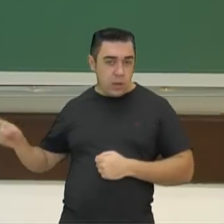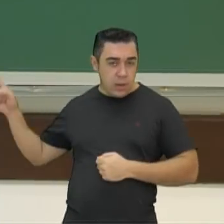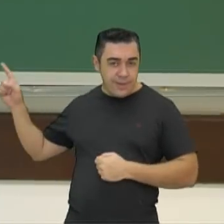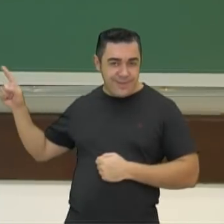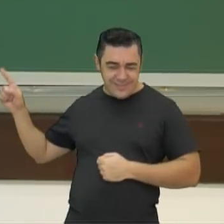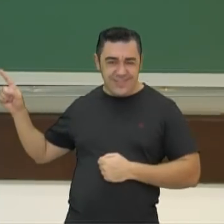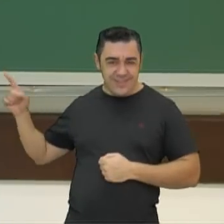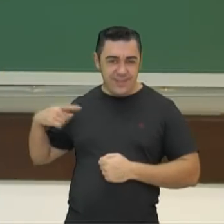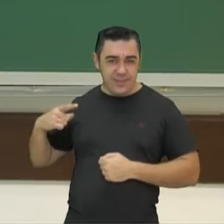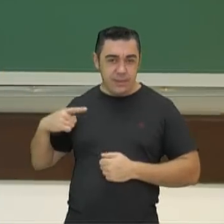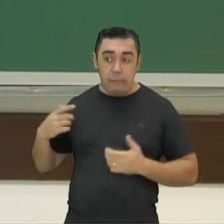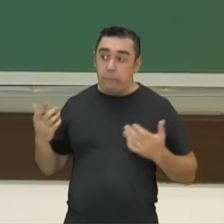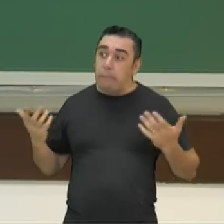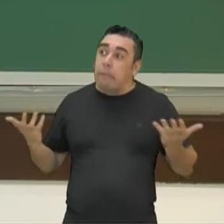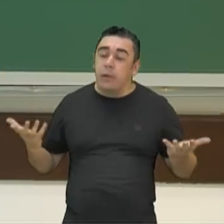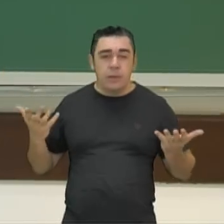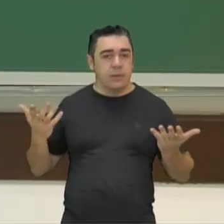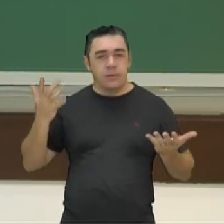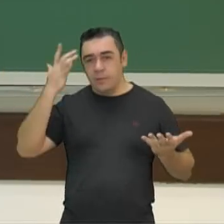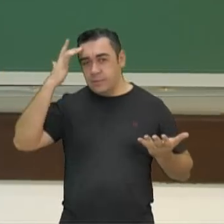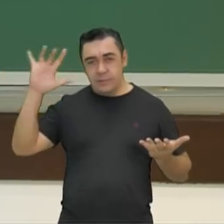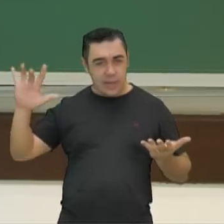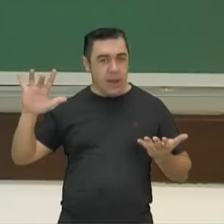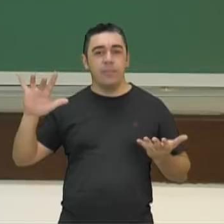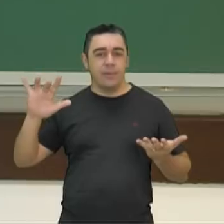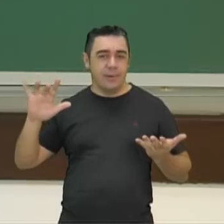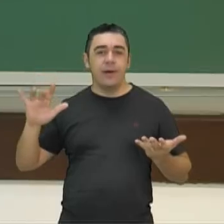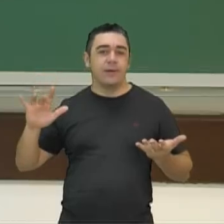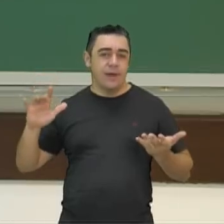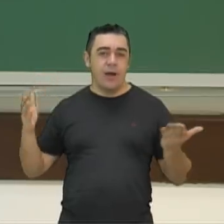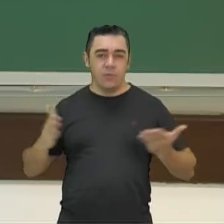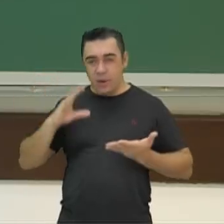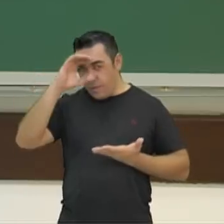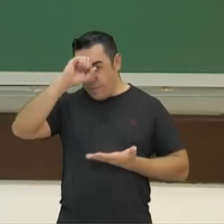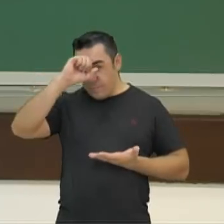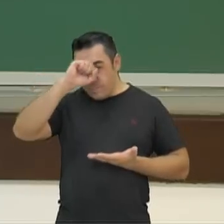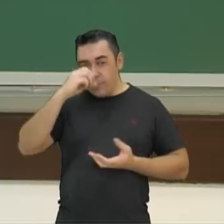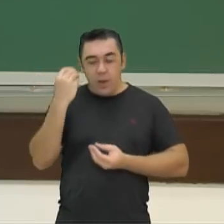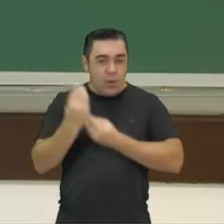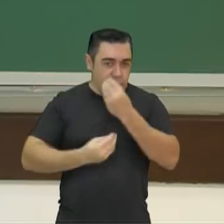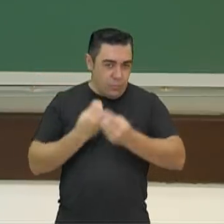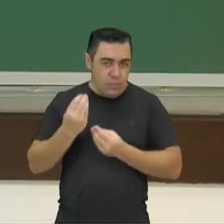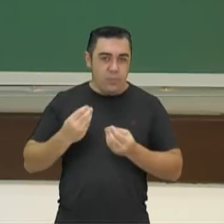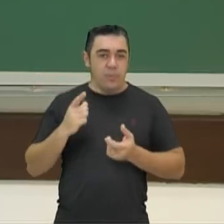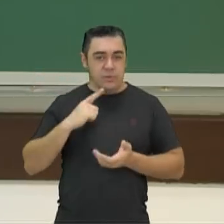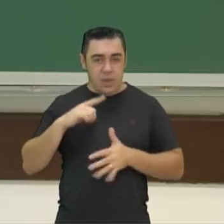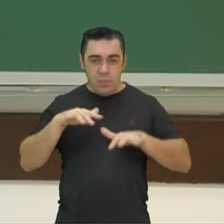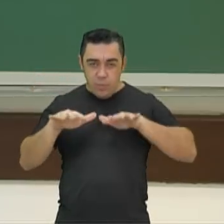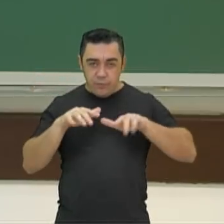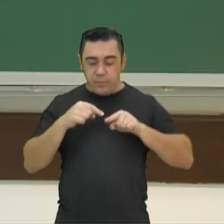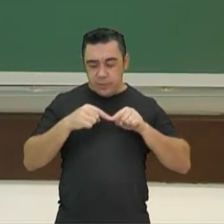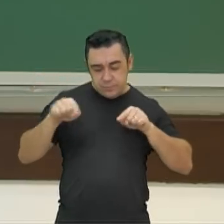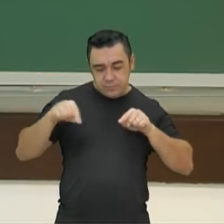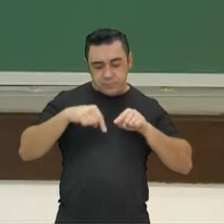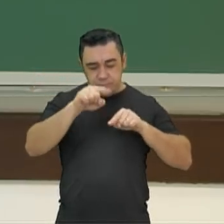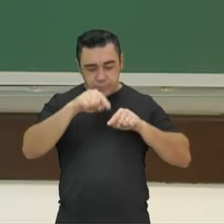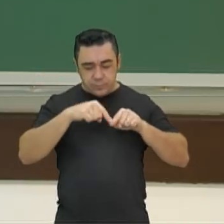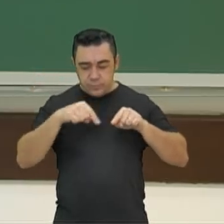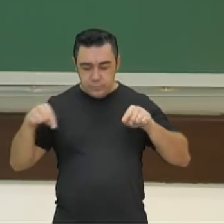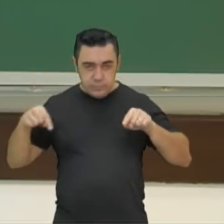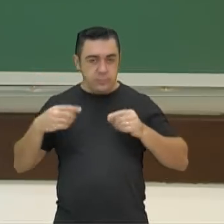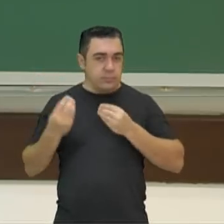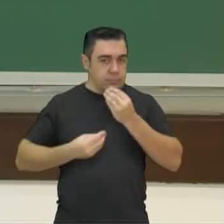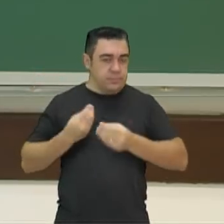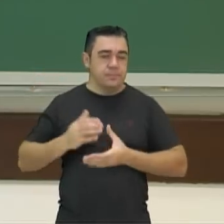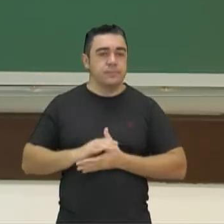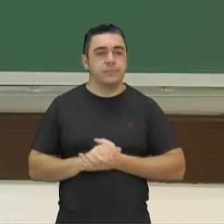aqui, sei lá, então a gente vai aprender daqui para frente como elas se movimentam e capturam no tabuleiro.